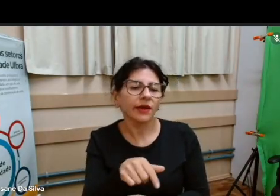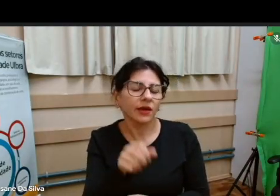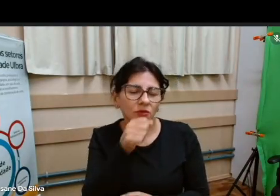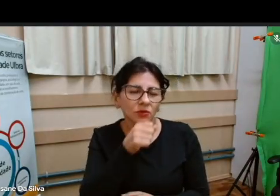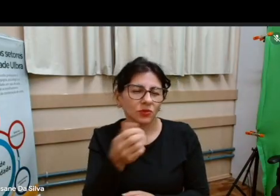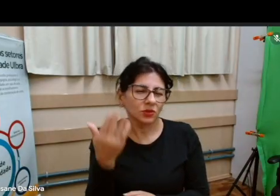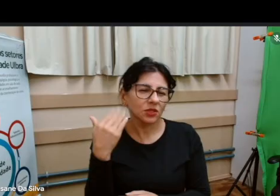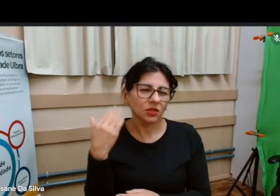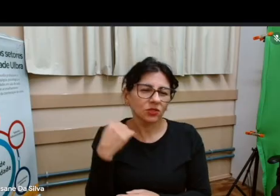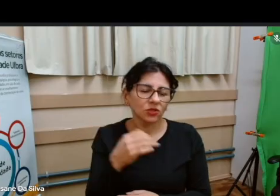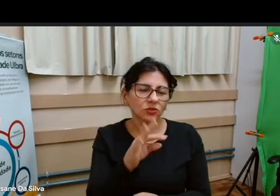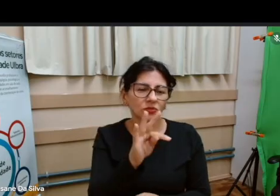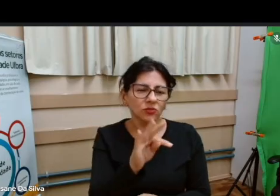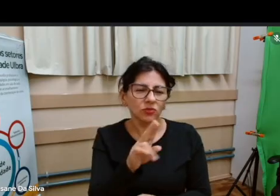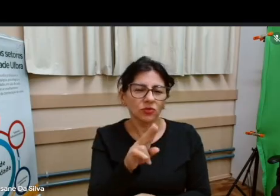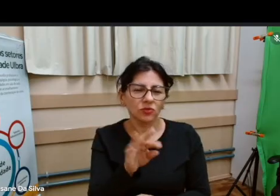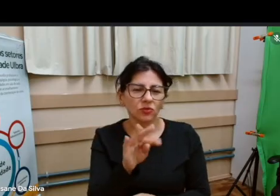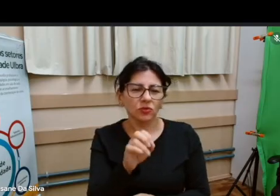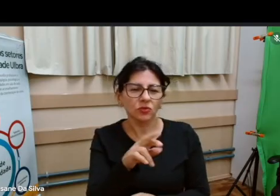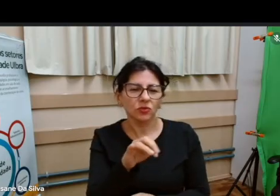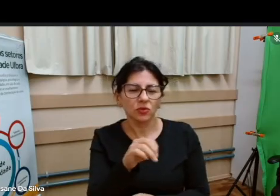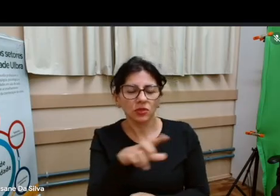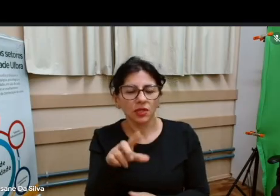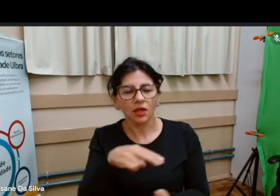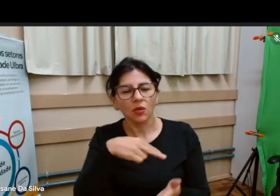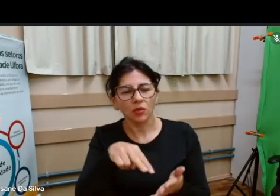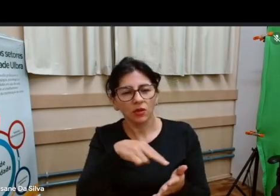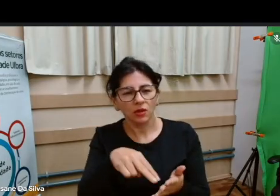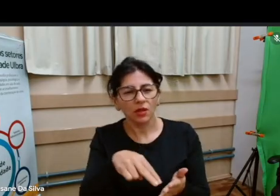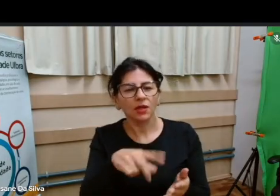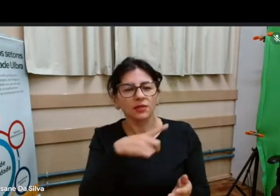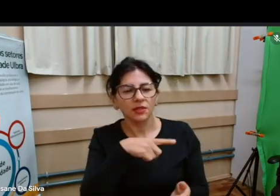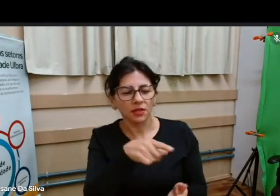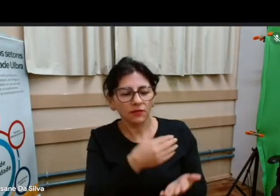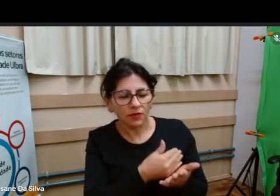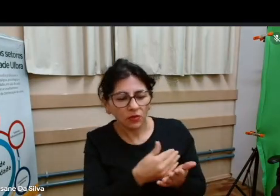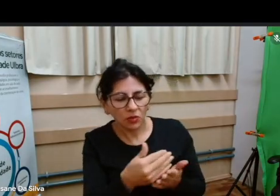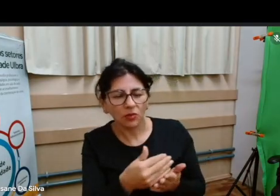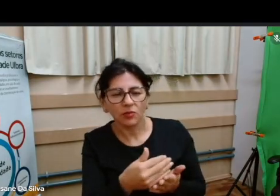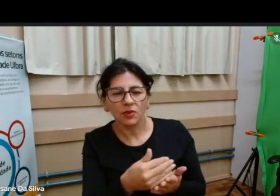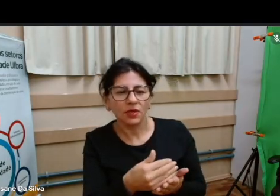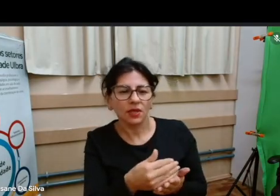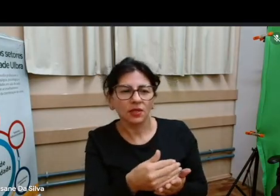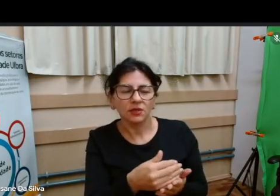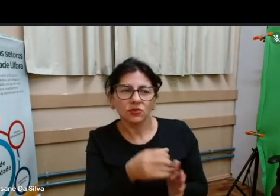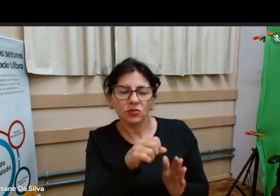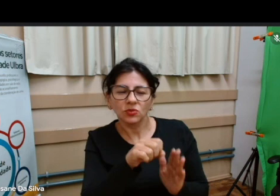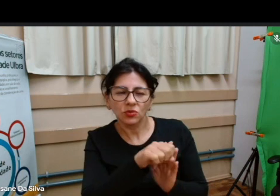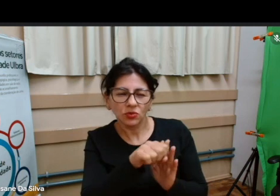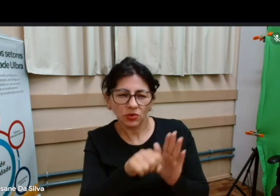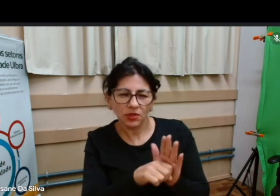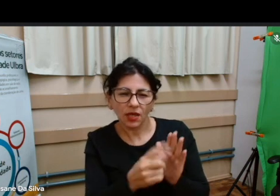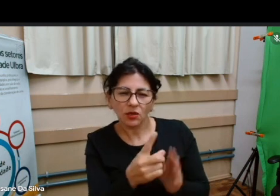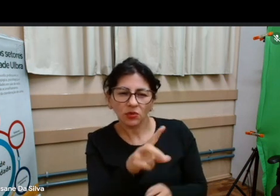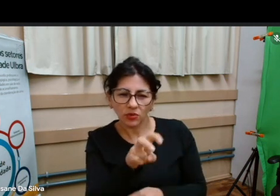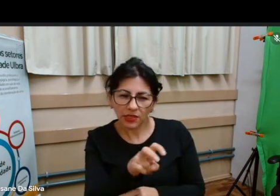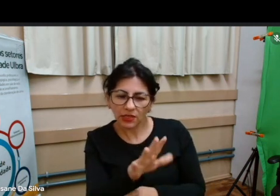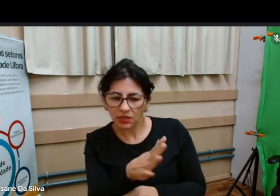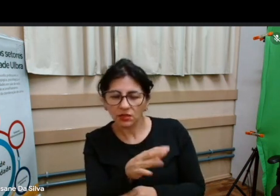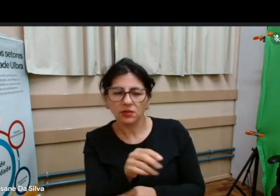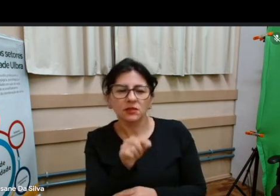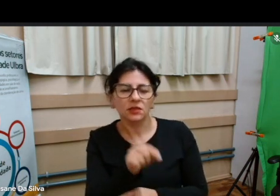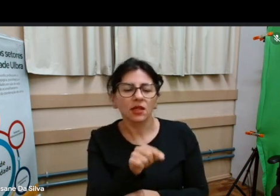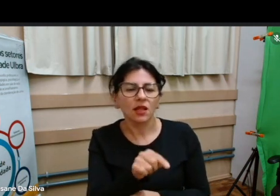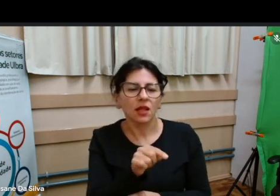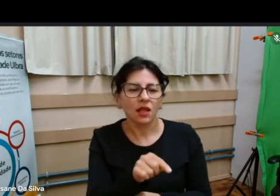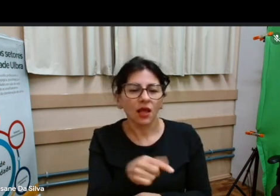teve a partir do século XV especialmente ã e que eu pude encontrar por incrível que